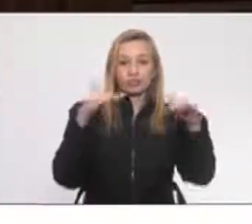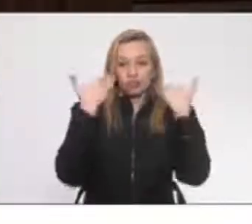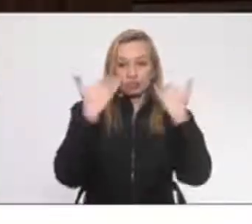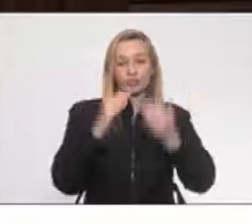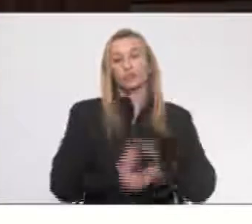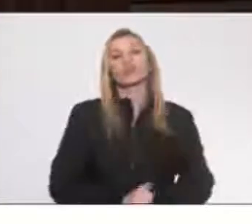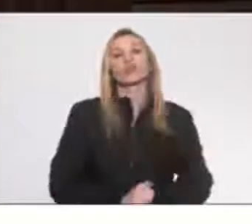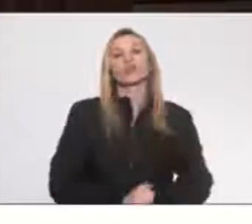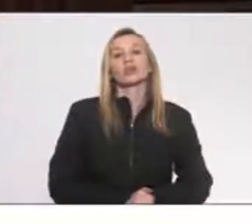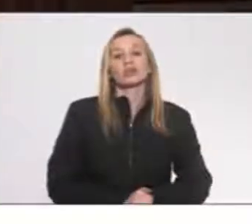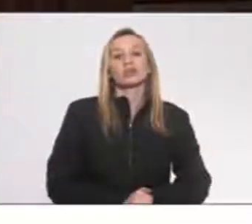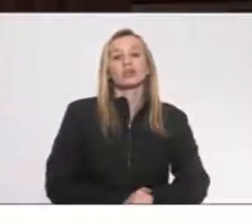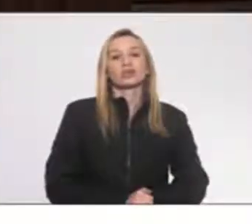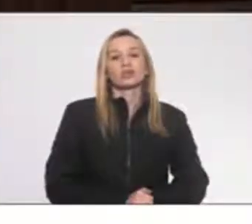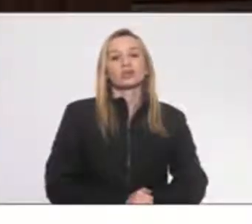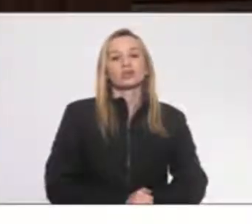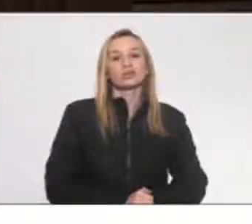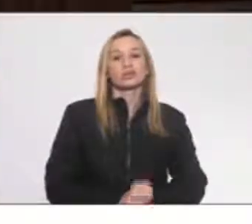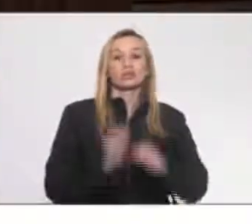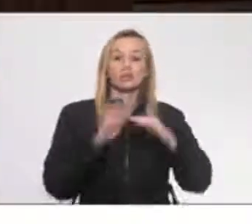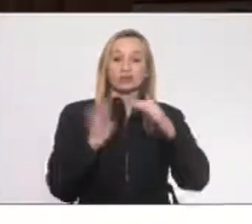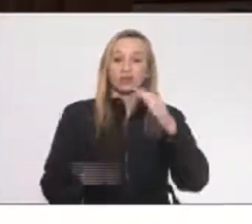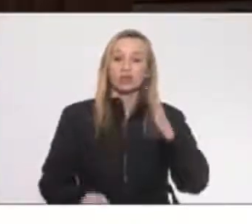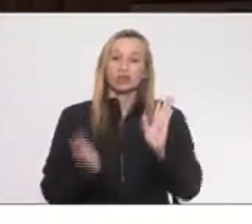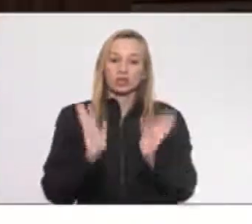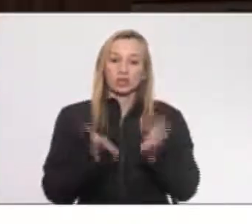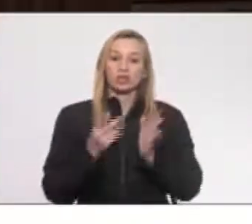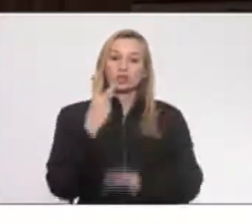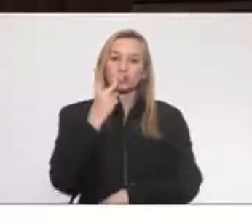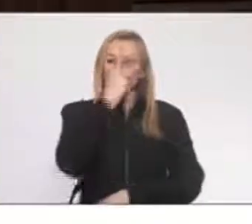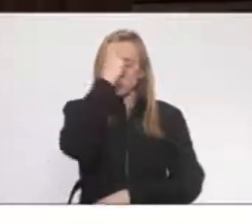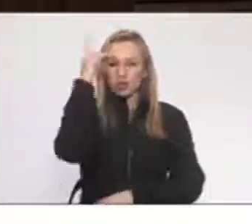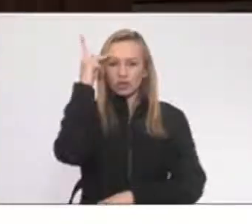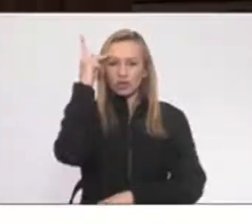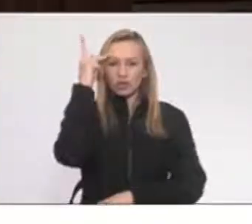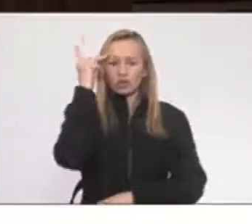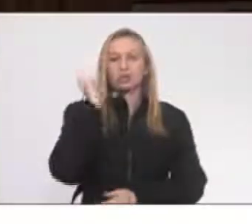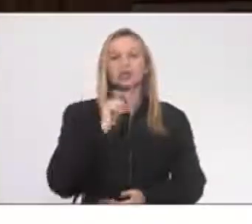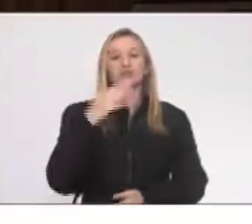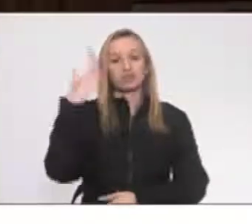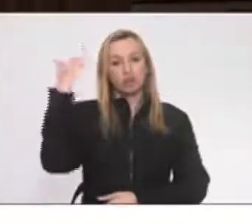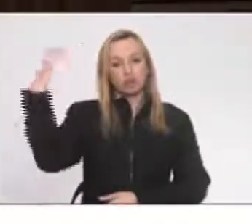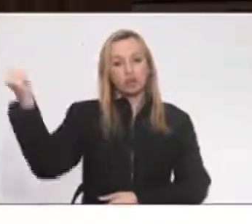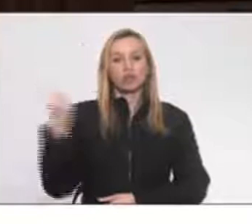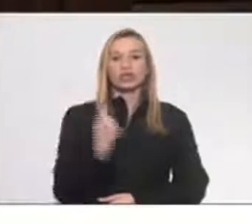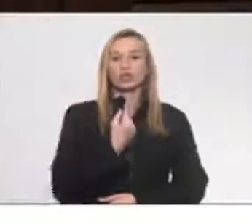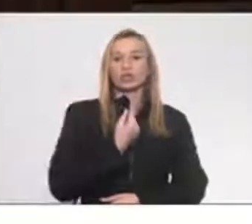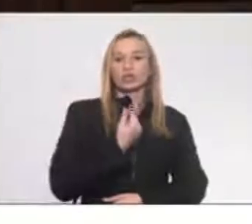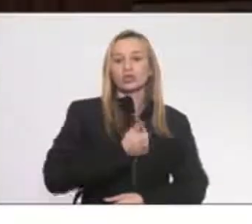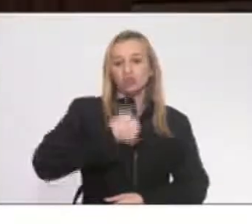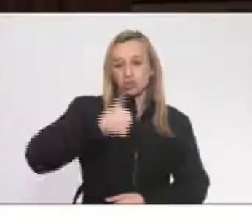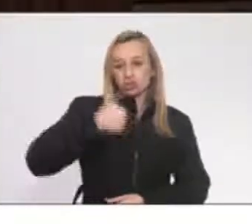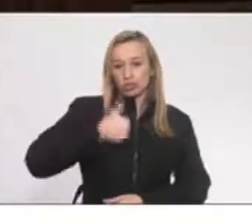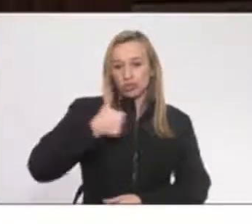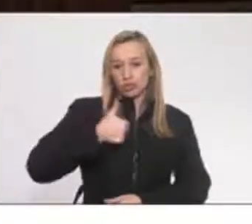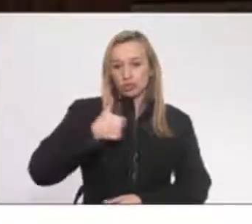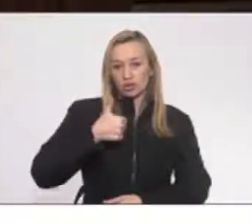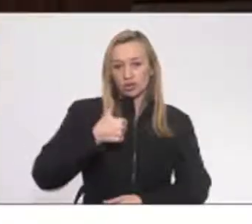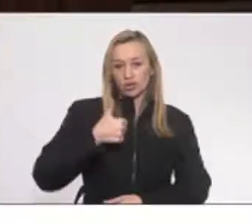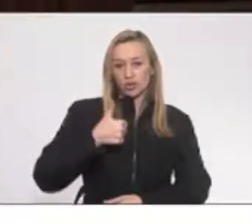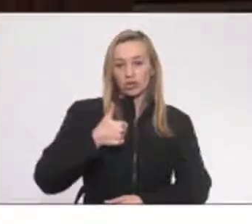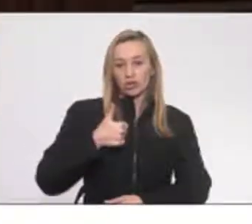atenção na solenidade de hoje dois elementos simbólicos. Um, o auditório, por longo